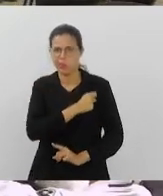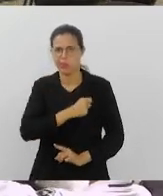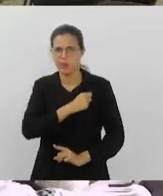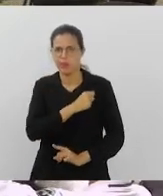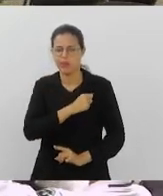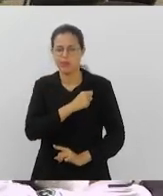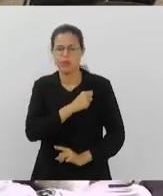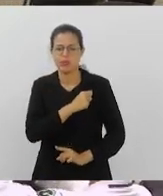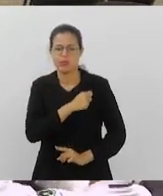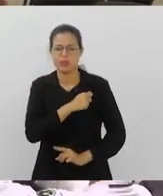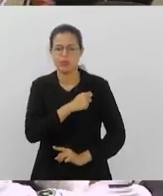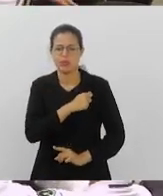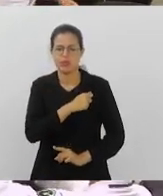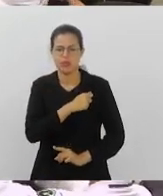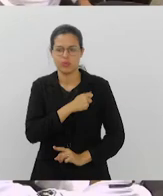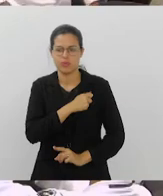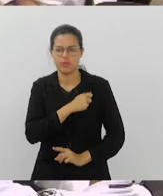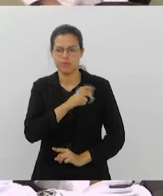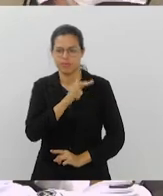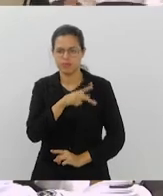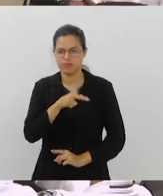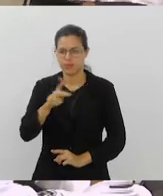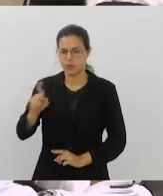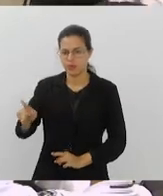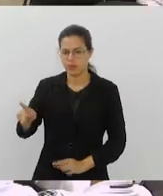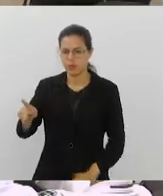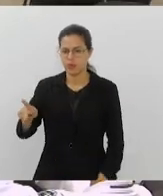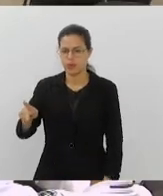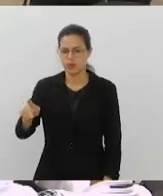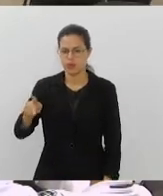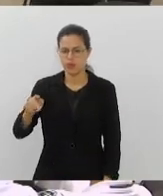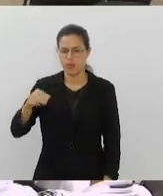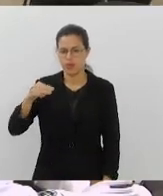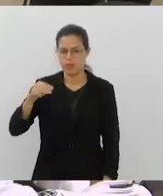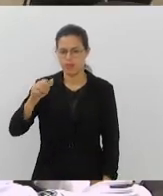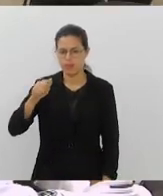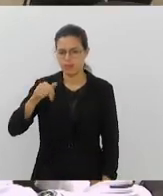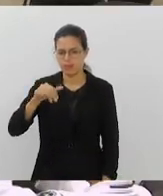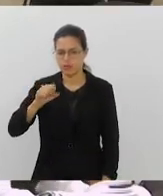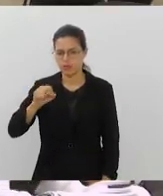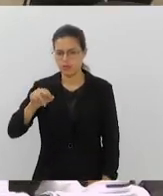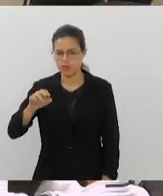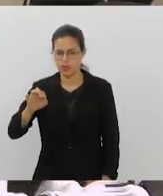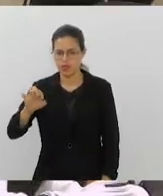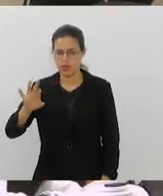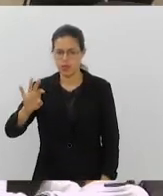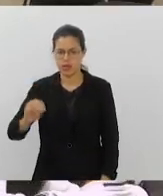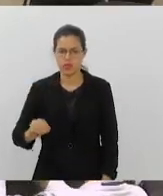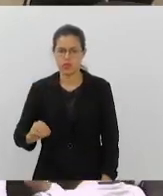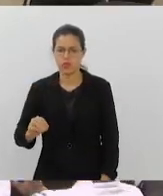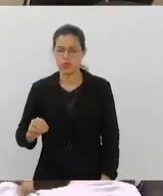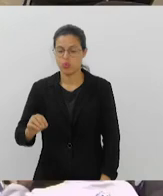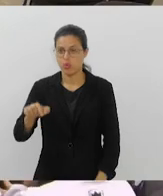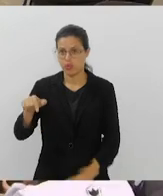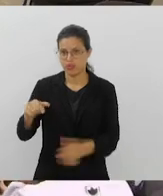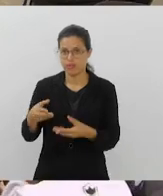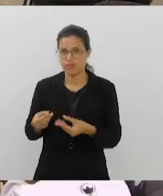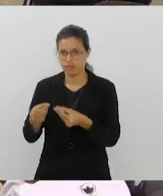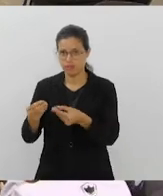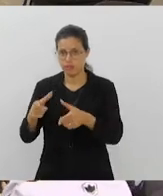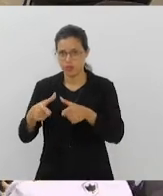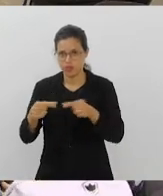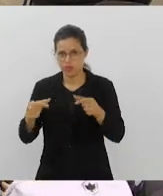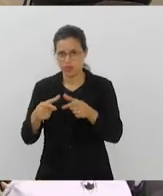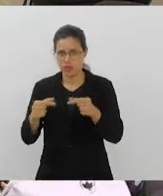in memoriam. Essa faixa honorífica será encaminhada ao Japão, onde será exposta ao público e servidores das